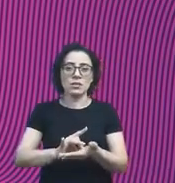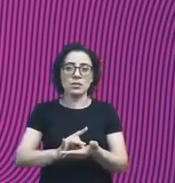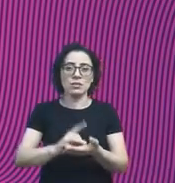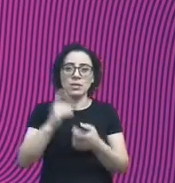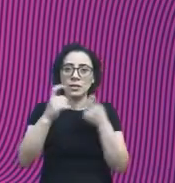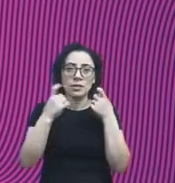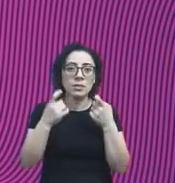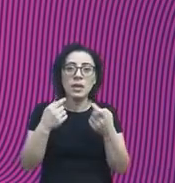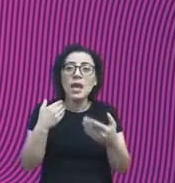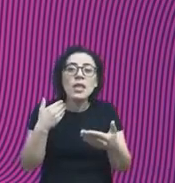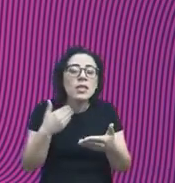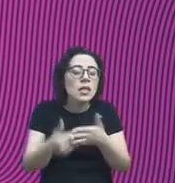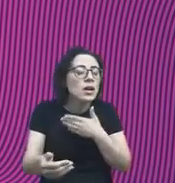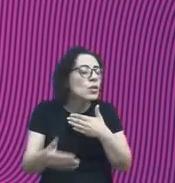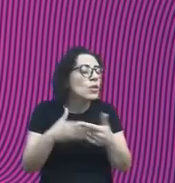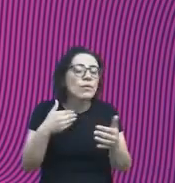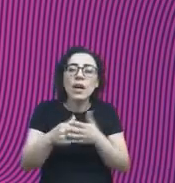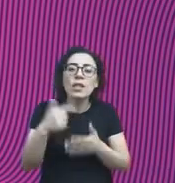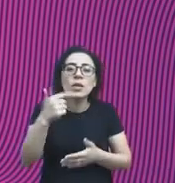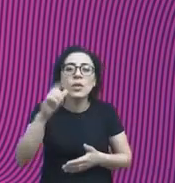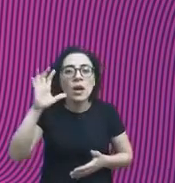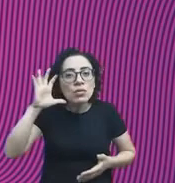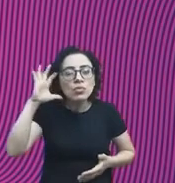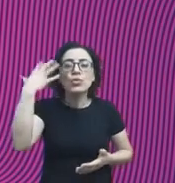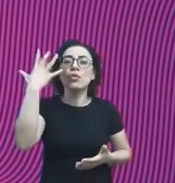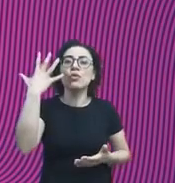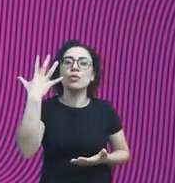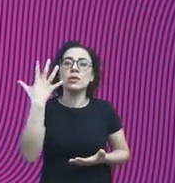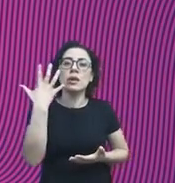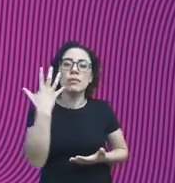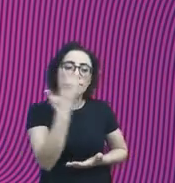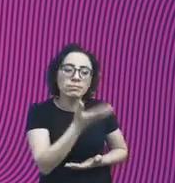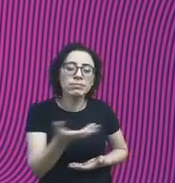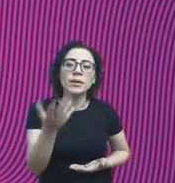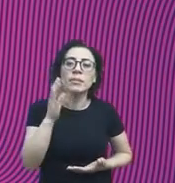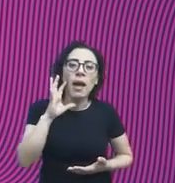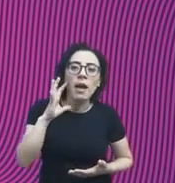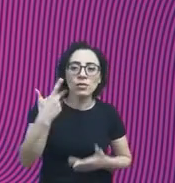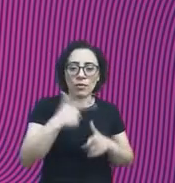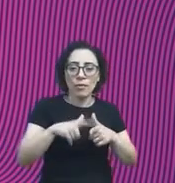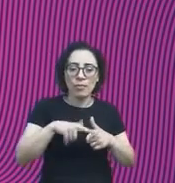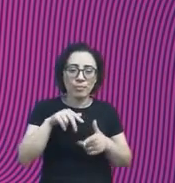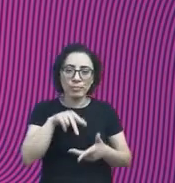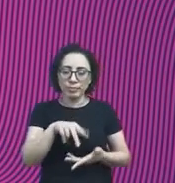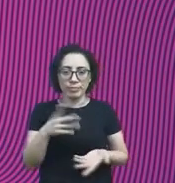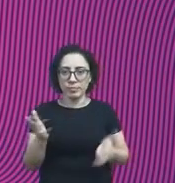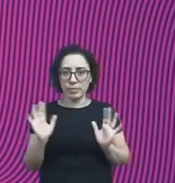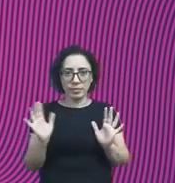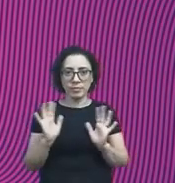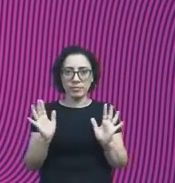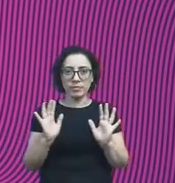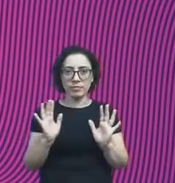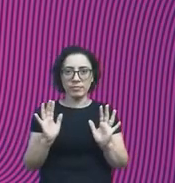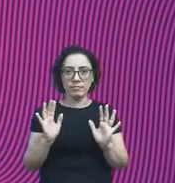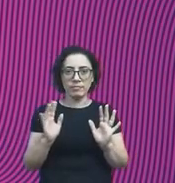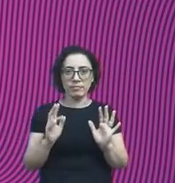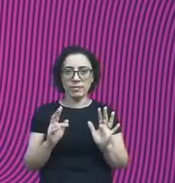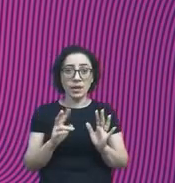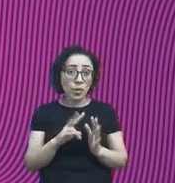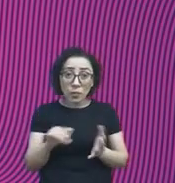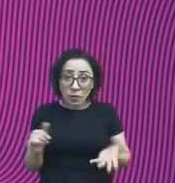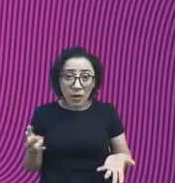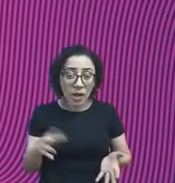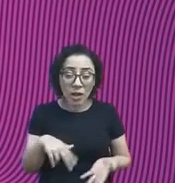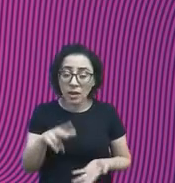solução a uma parte da população que tenha preferido aquela parte da oferta de serviços. Então,